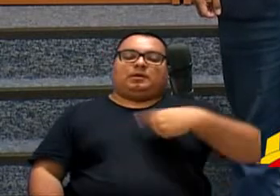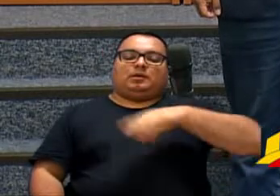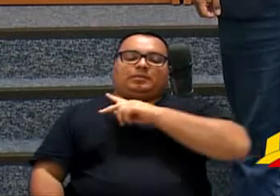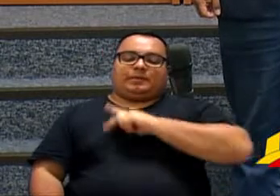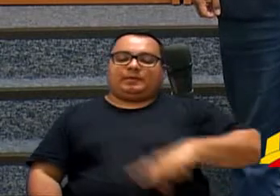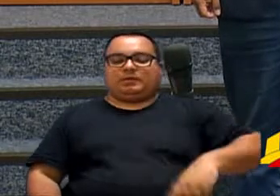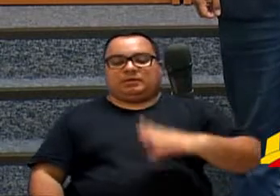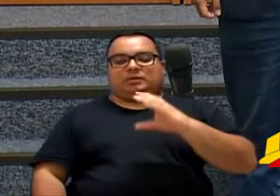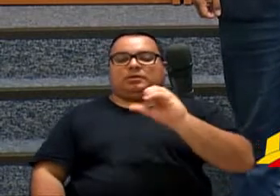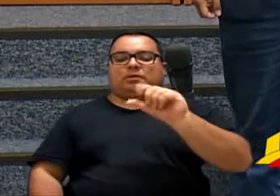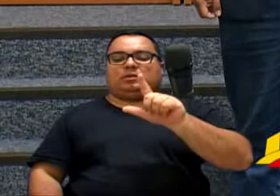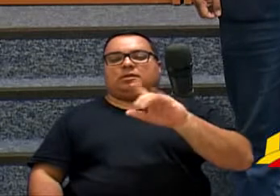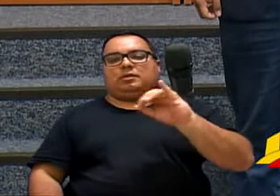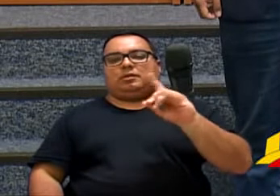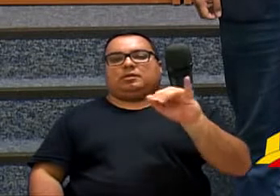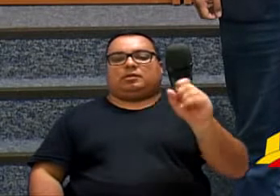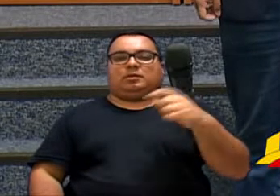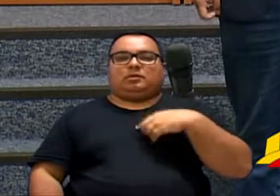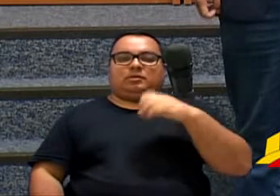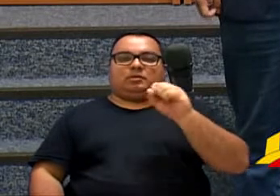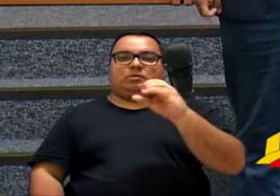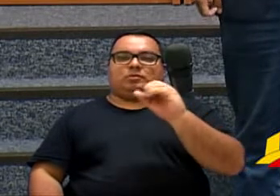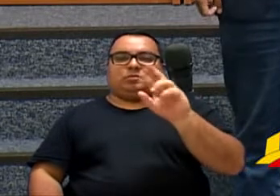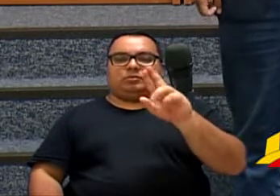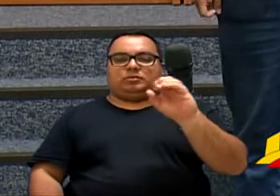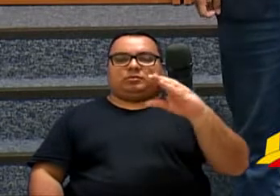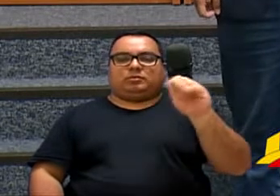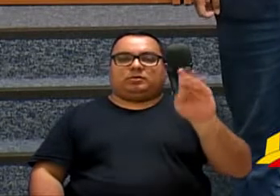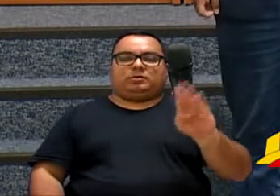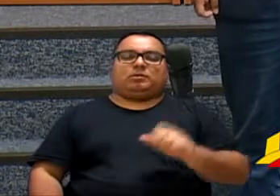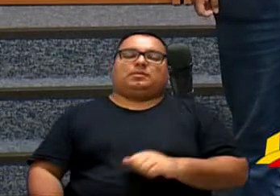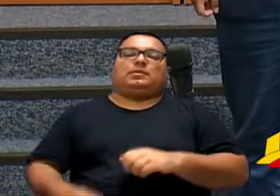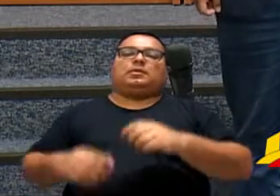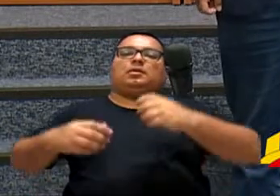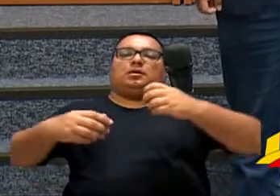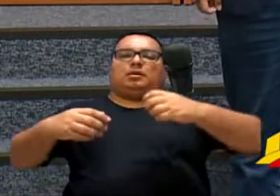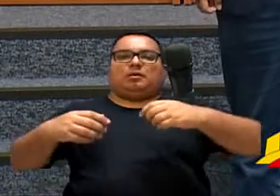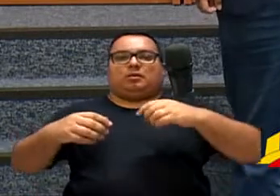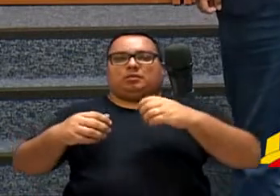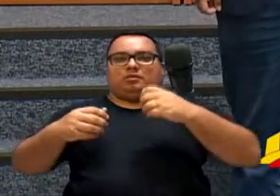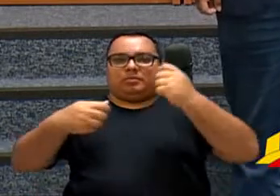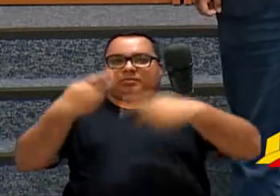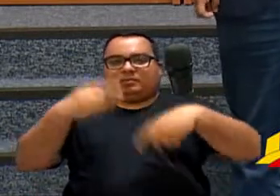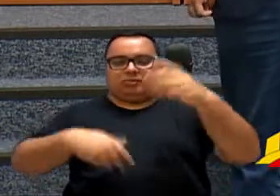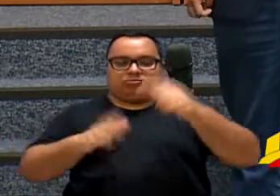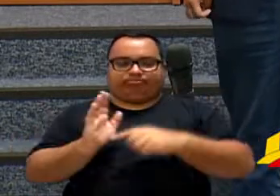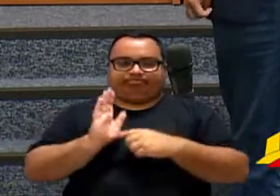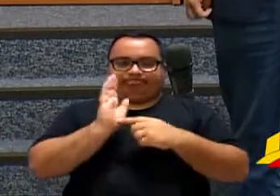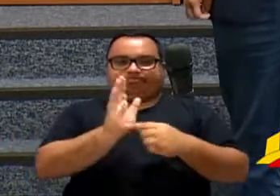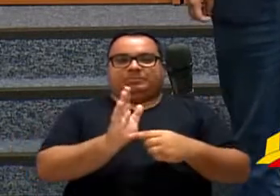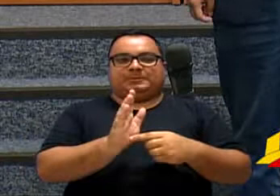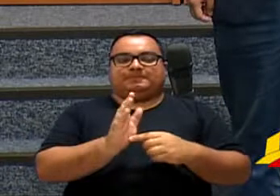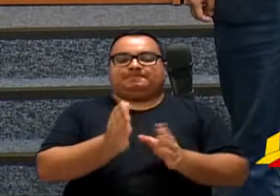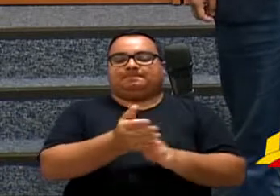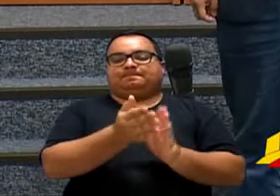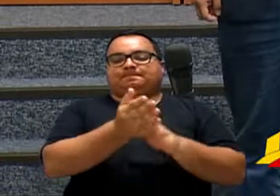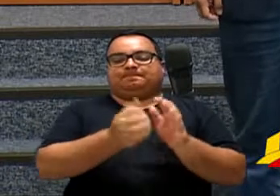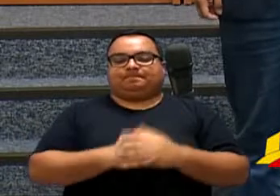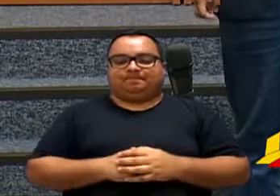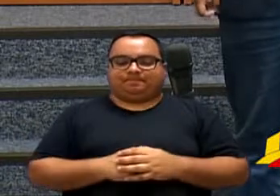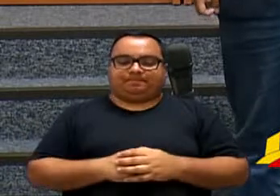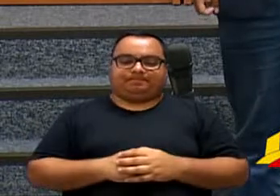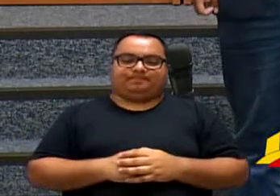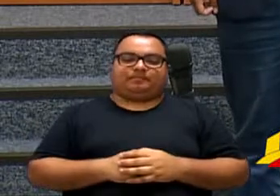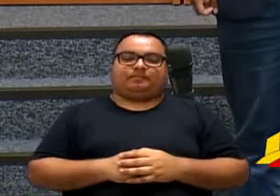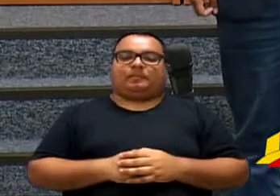de congradourações pela conquista na disputa Eleitoral de 2022 que arrebentou né Cláudio cem mil votos